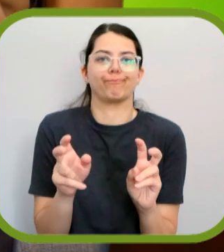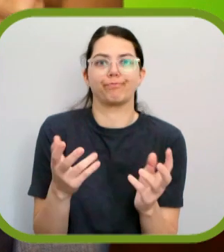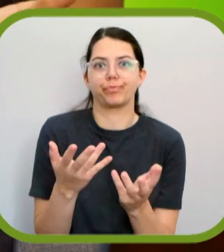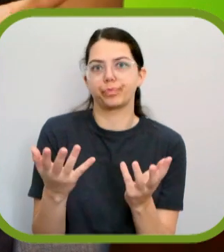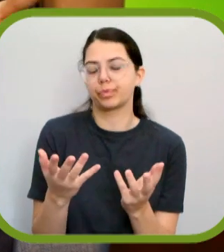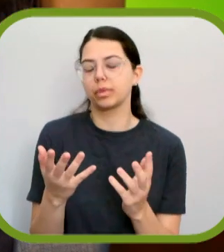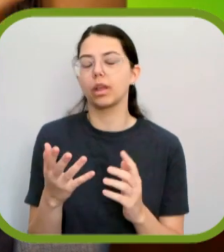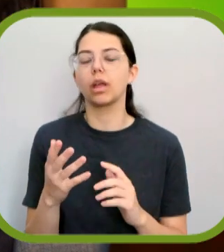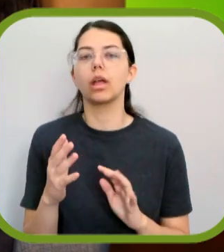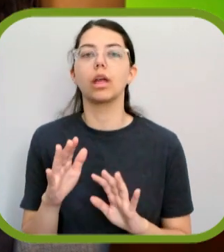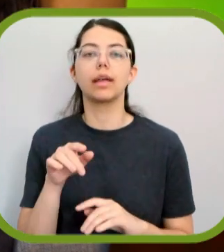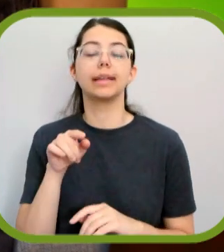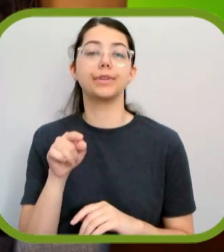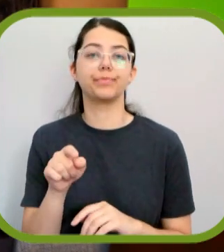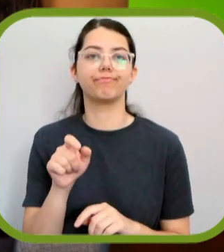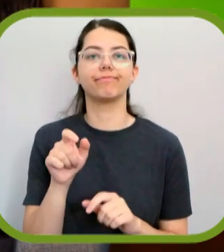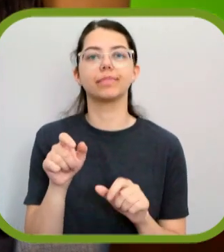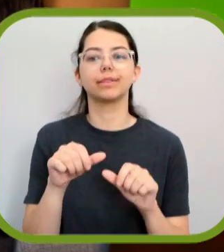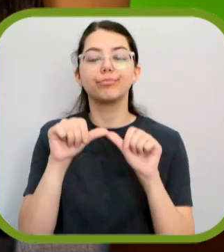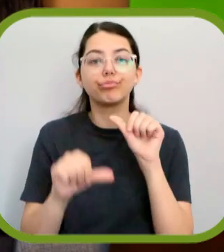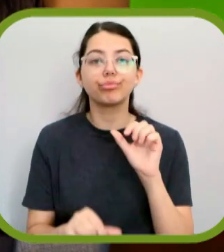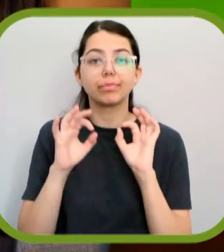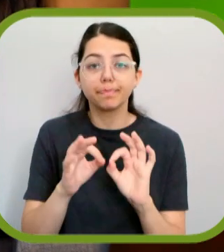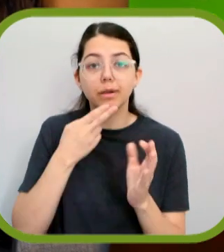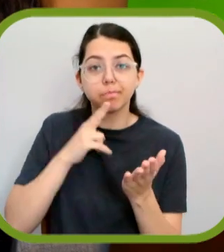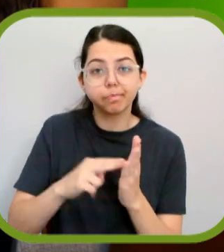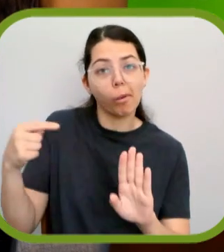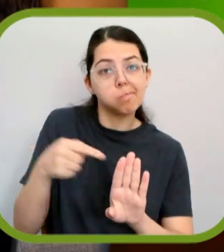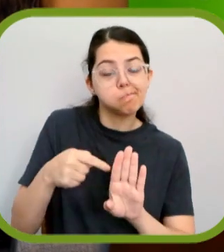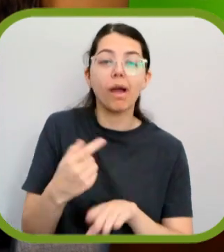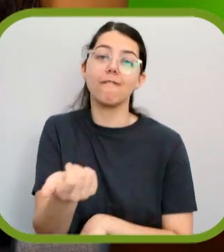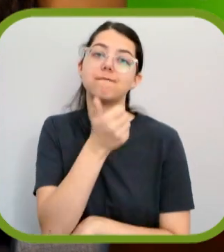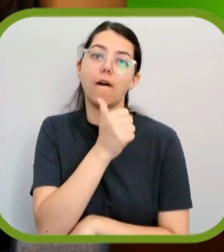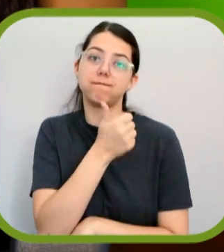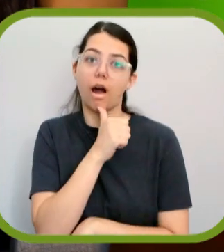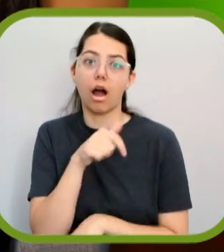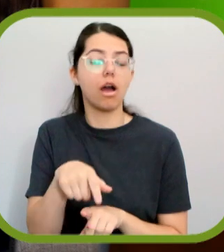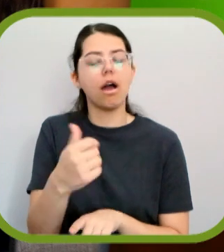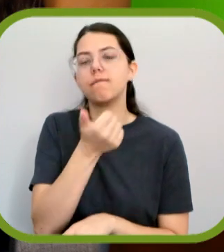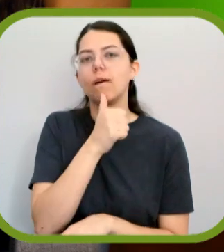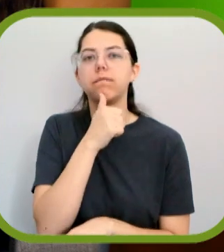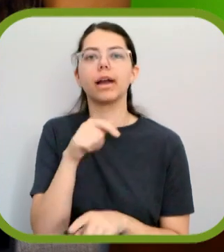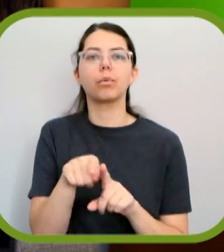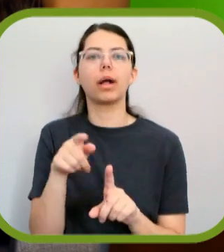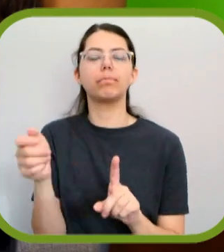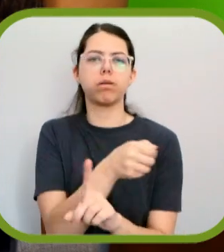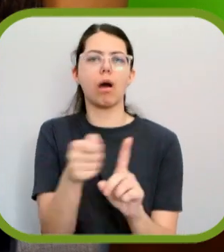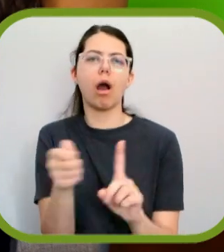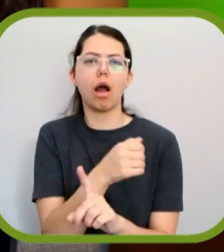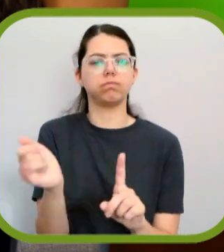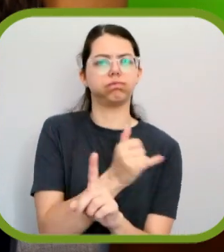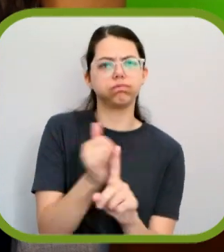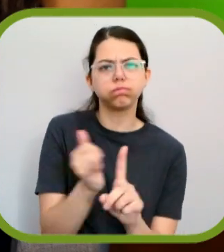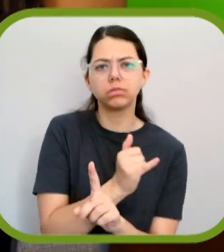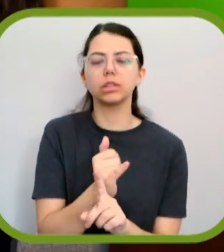mais tradicionais, dizem-se eles, mas que isto são palavras para mascarar de violentos. A violência